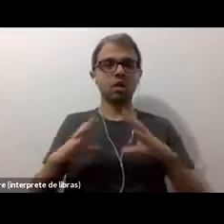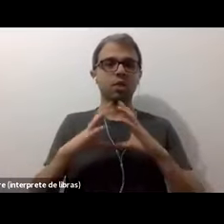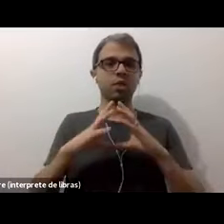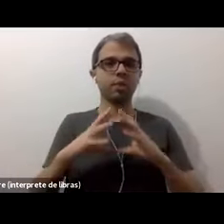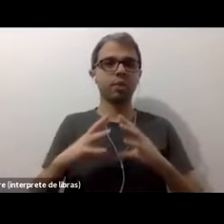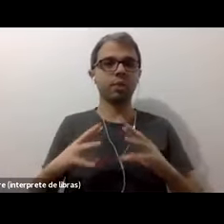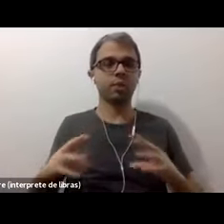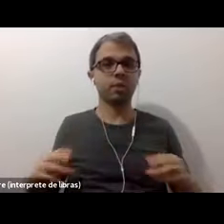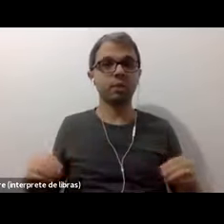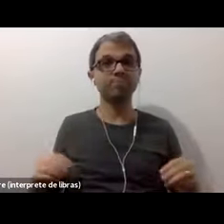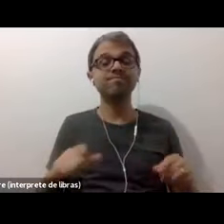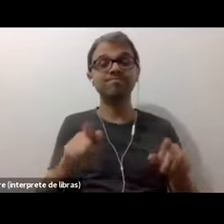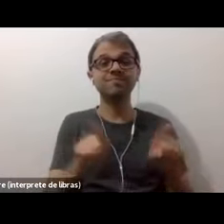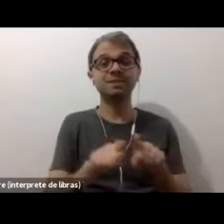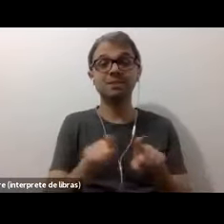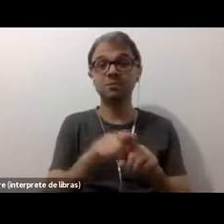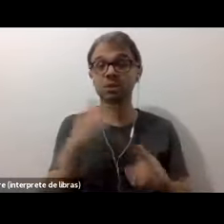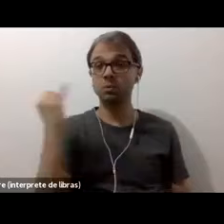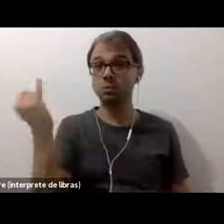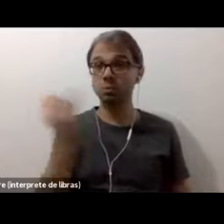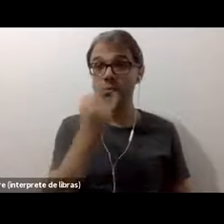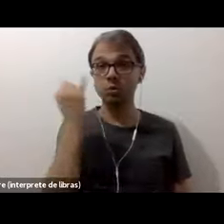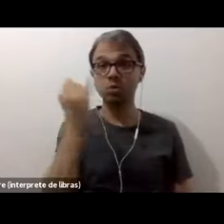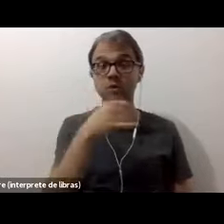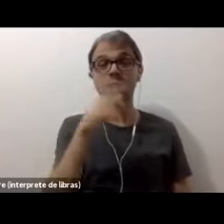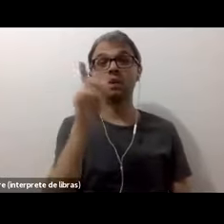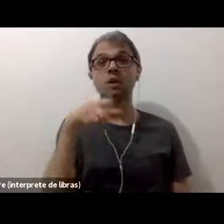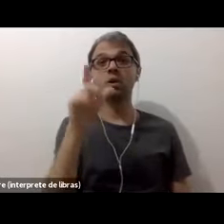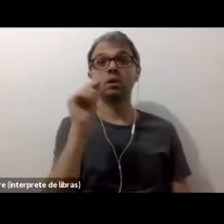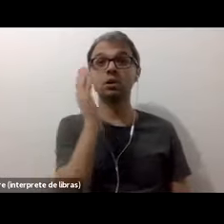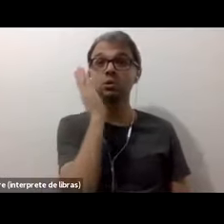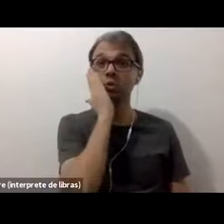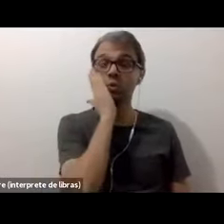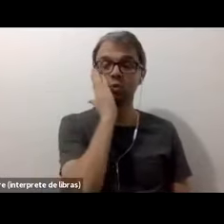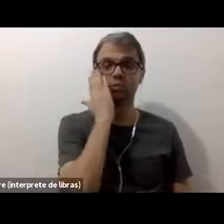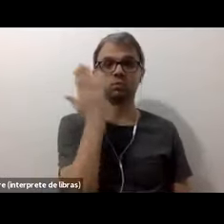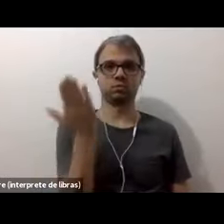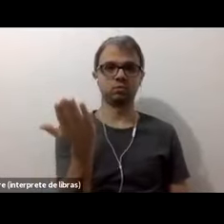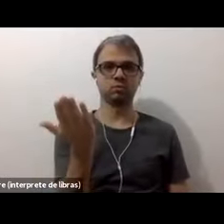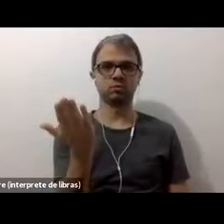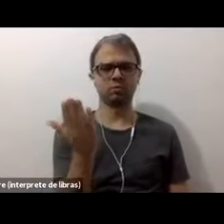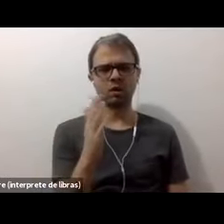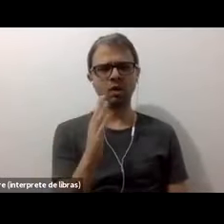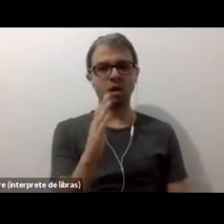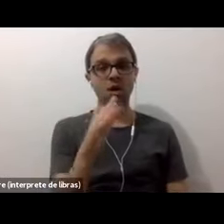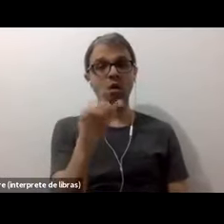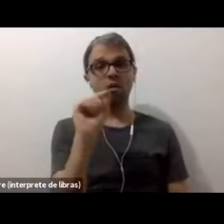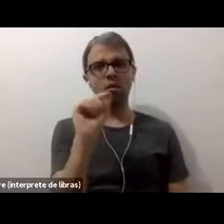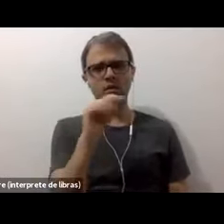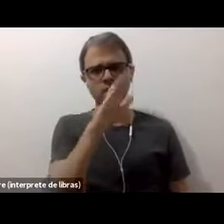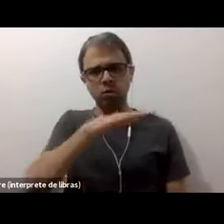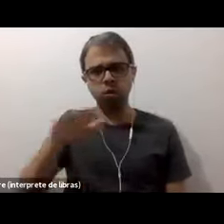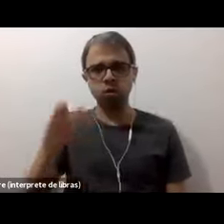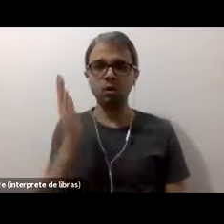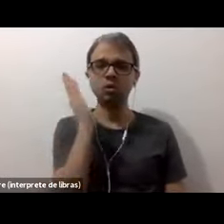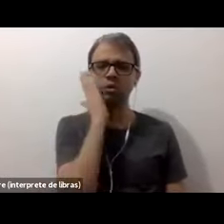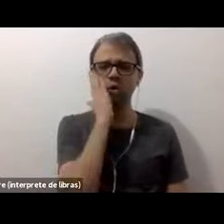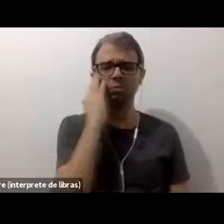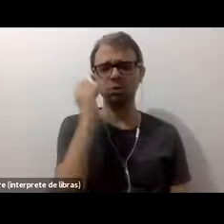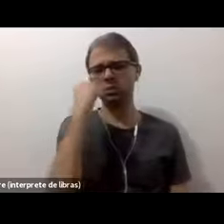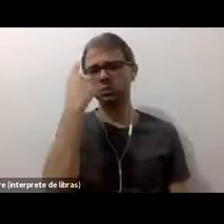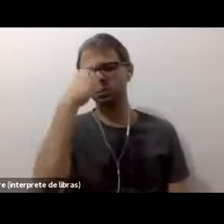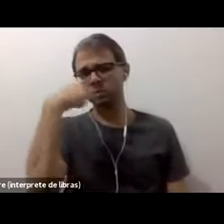importante, que é o sono. É preciso a gente garantir esse horário de sono. As crianças dormem 8, 10 horas por dia,